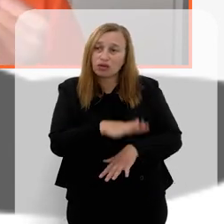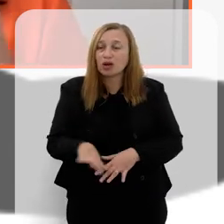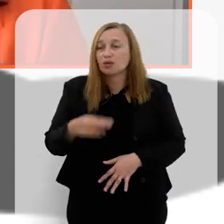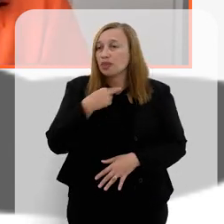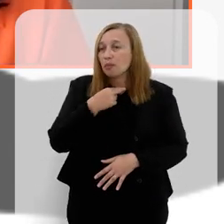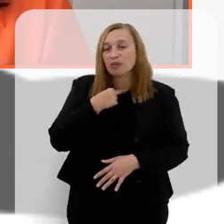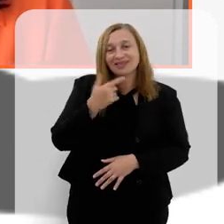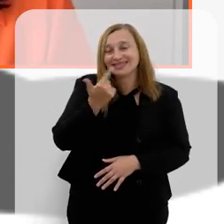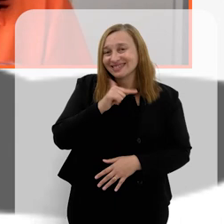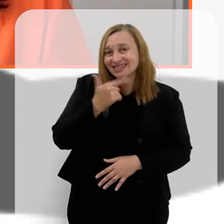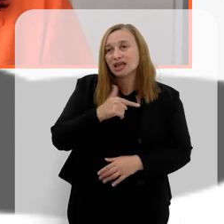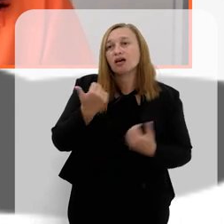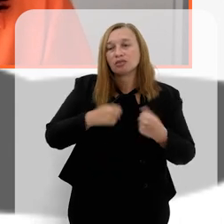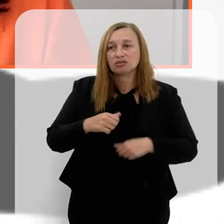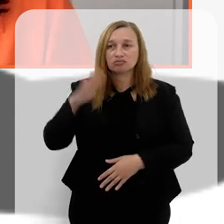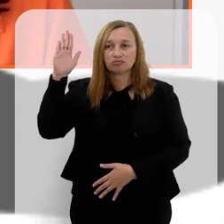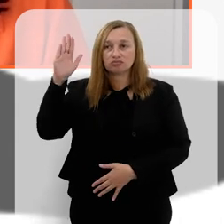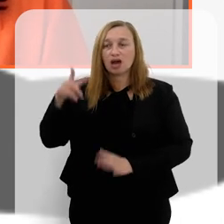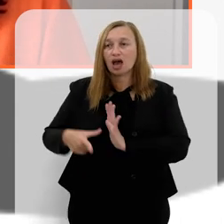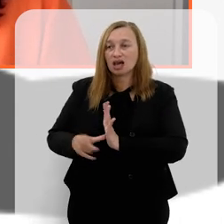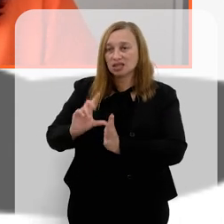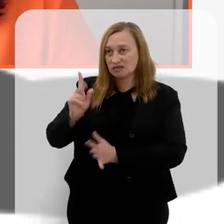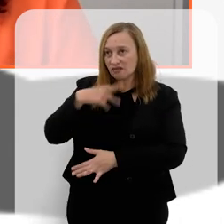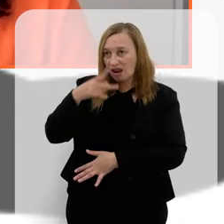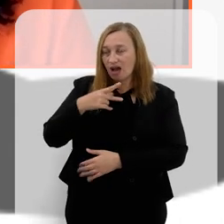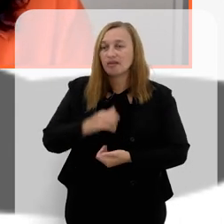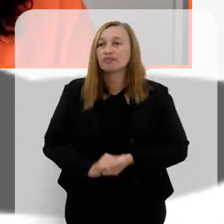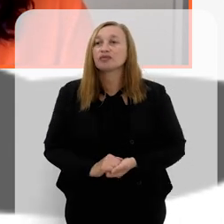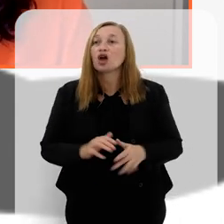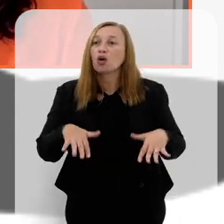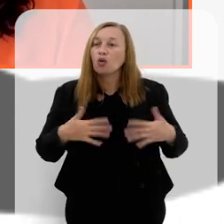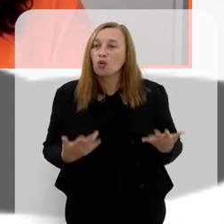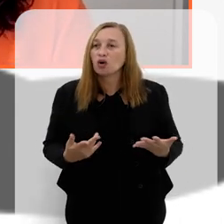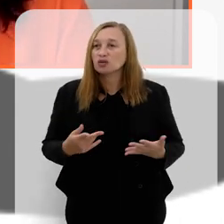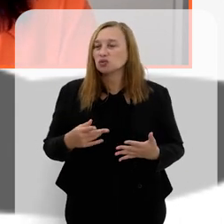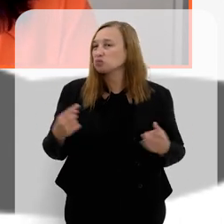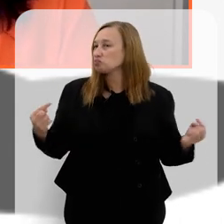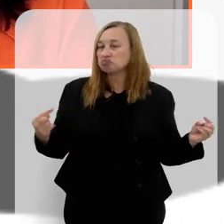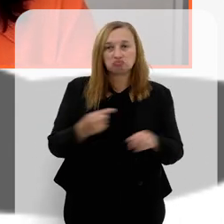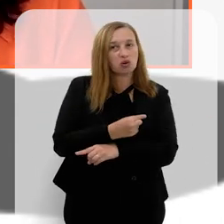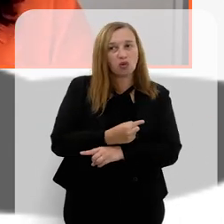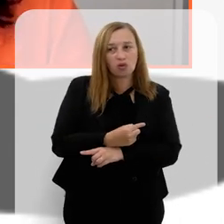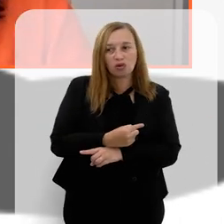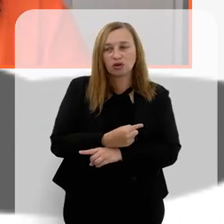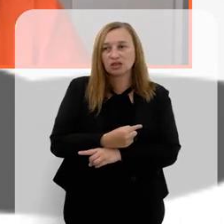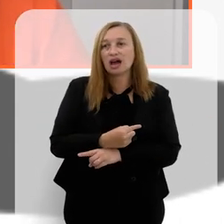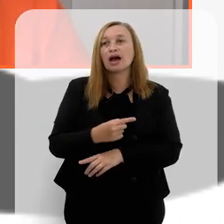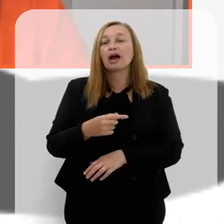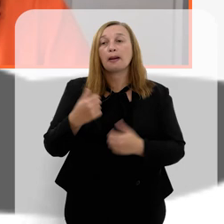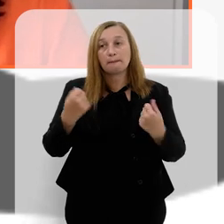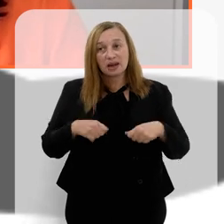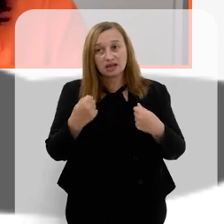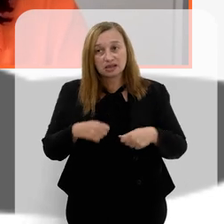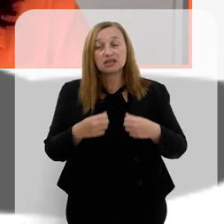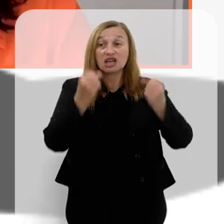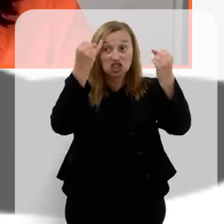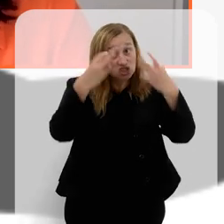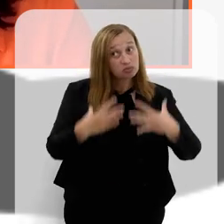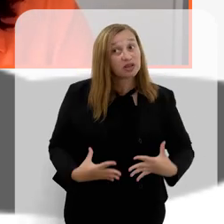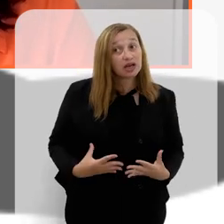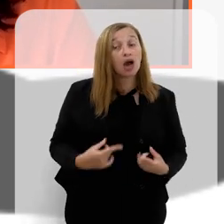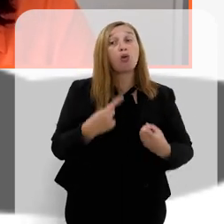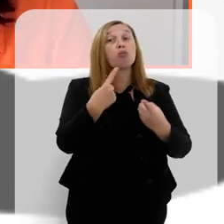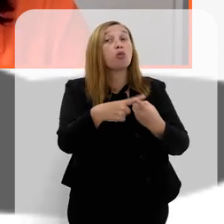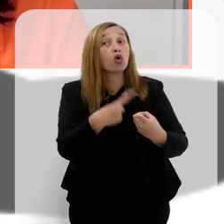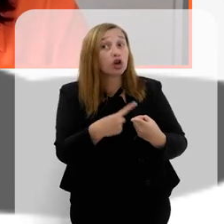Então, não pode rir, tem que levantar a mão. Quando fala eu não concordo, tem que argumentar, dizer por